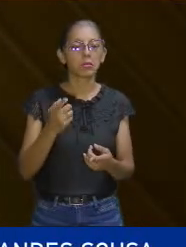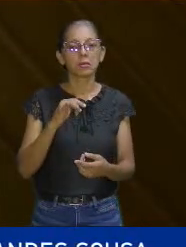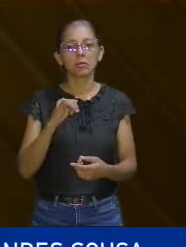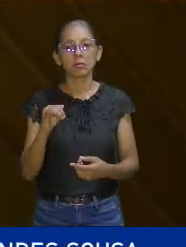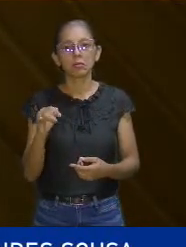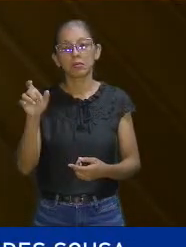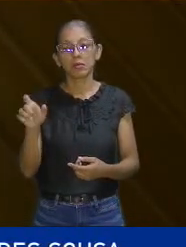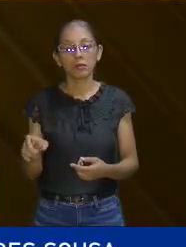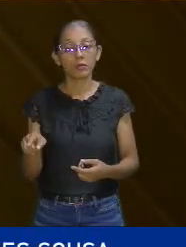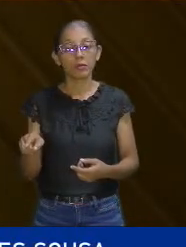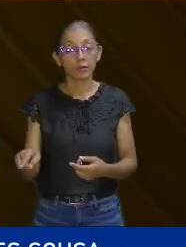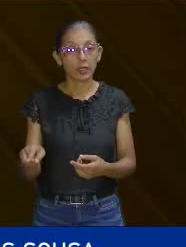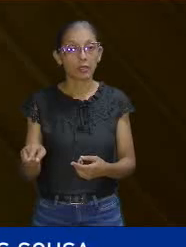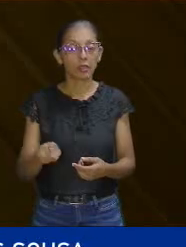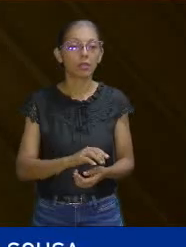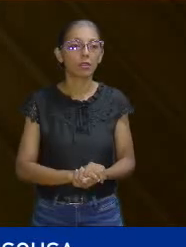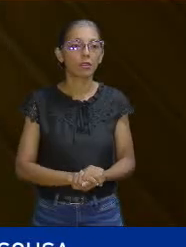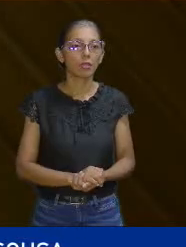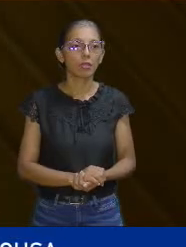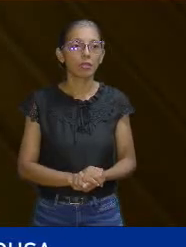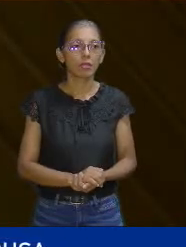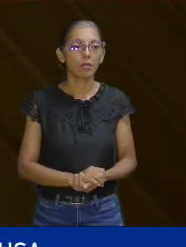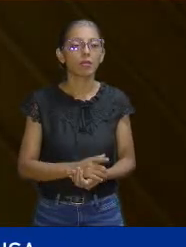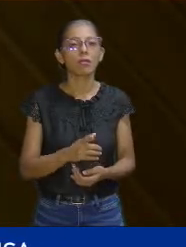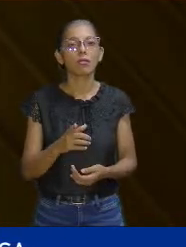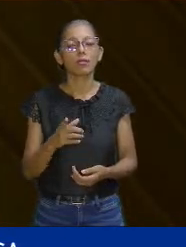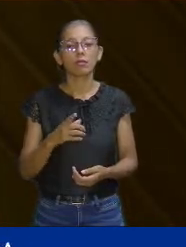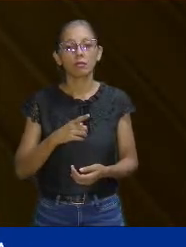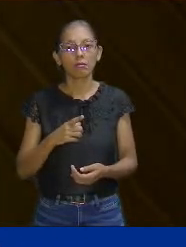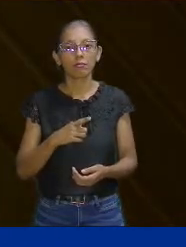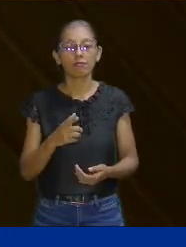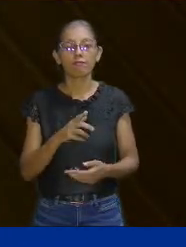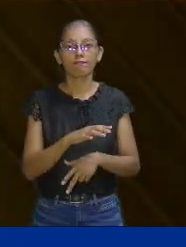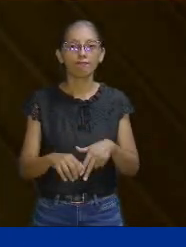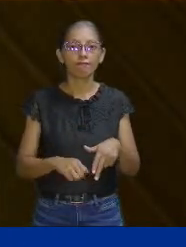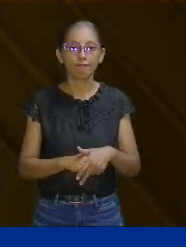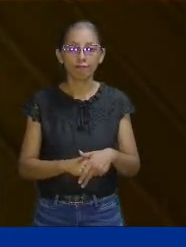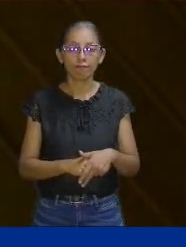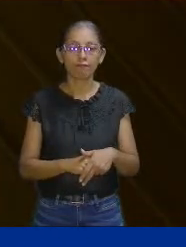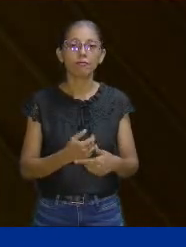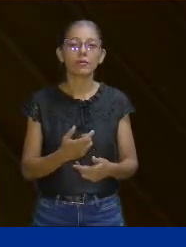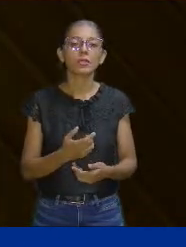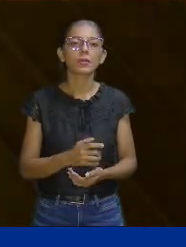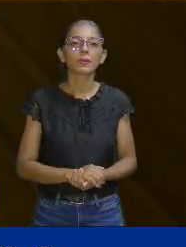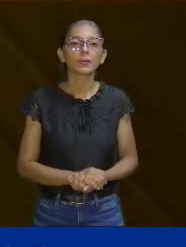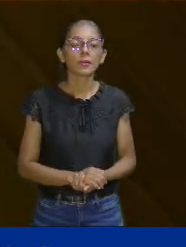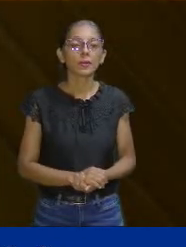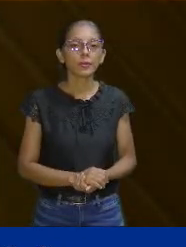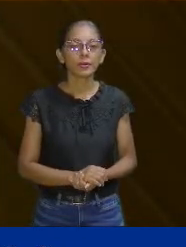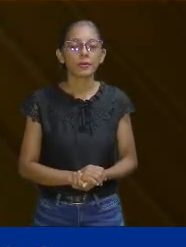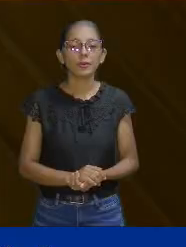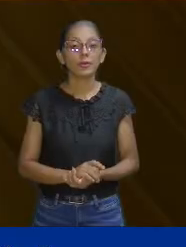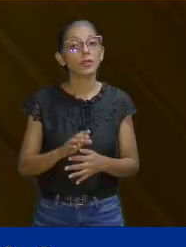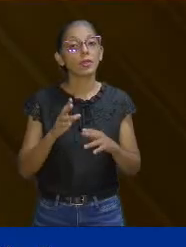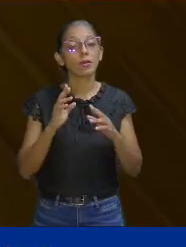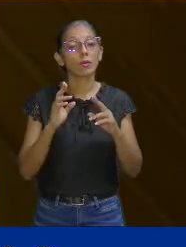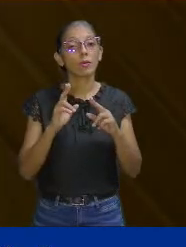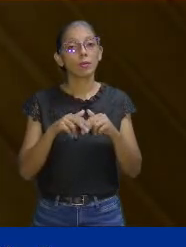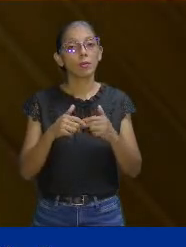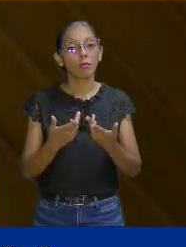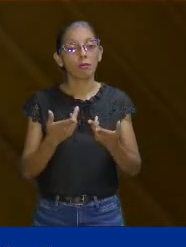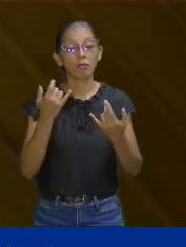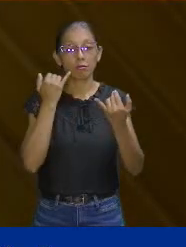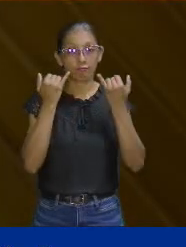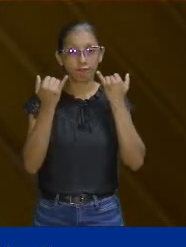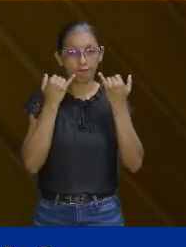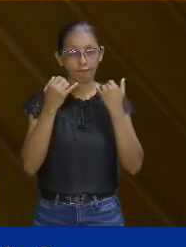mesmo se encontrava captando ilicitamente sufrágio. E, com base nessas informações